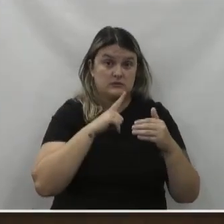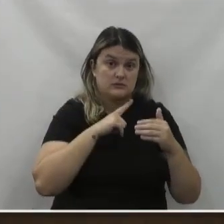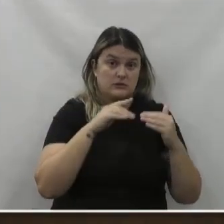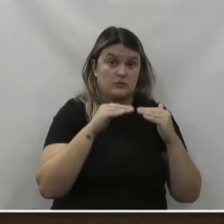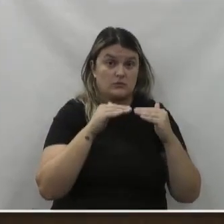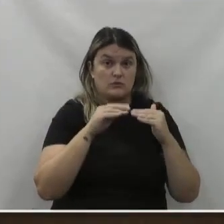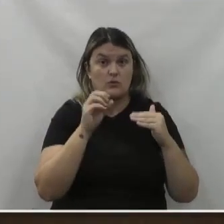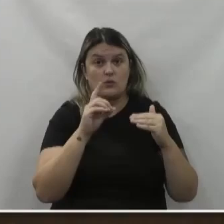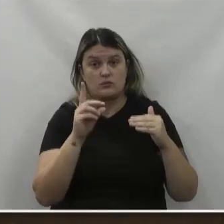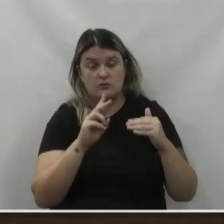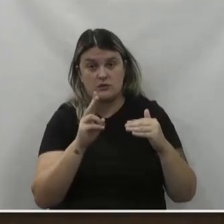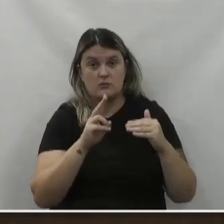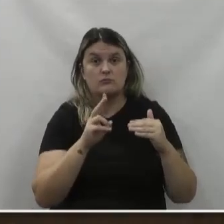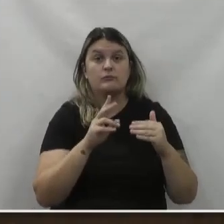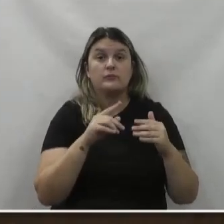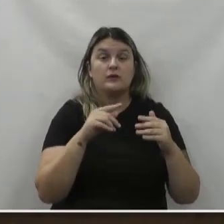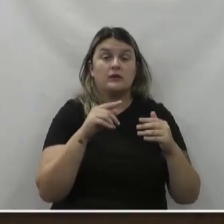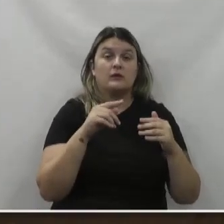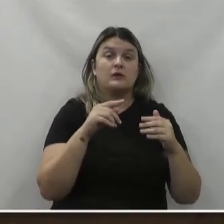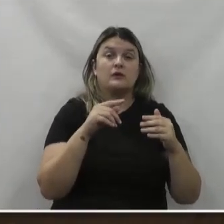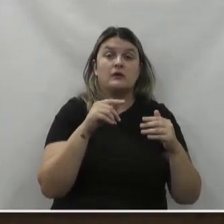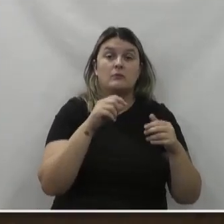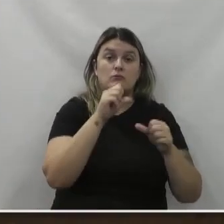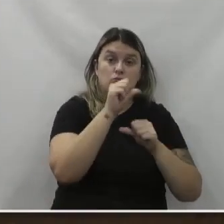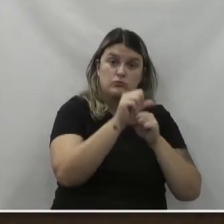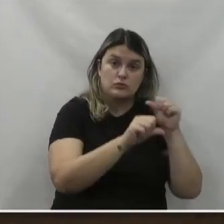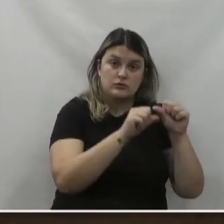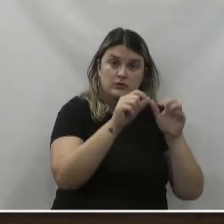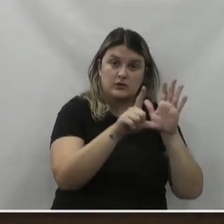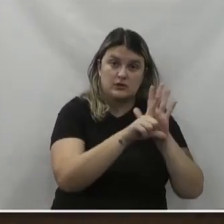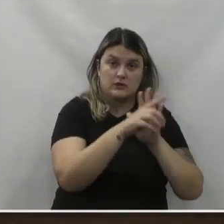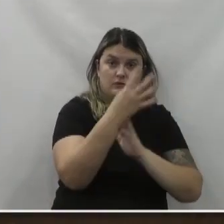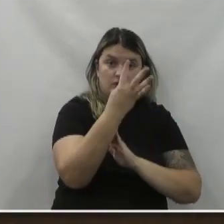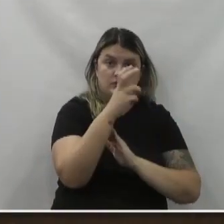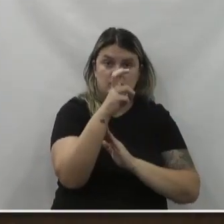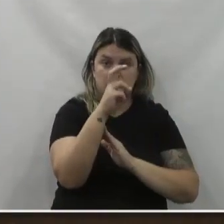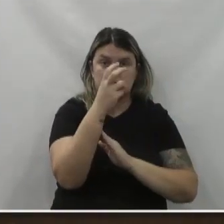número 13/2025. Altera a lei